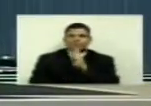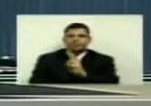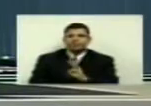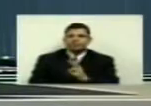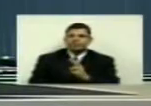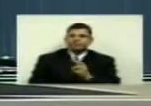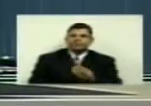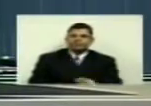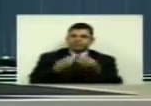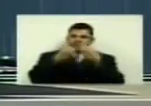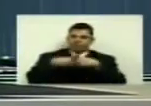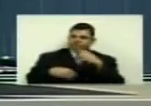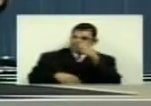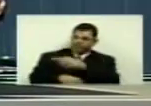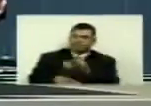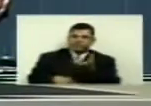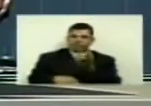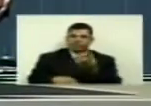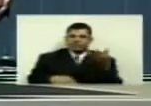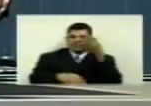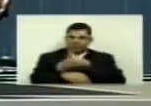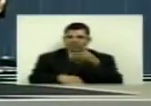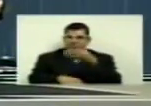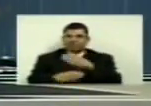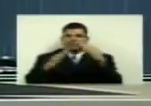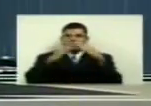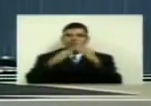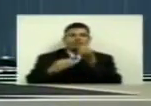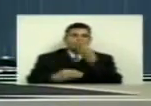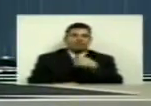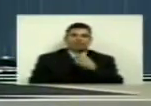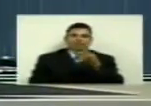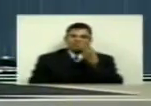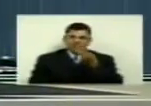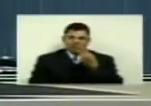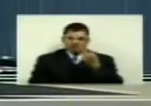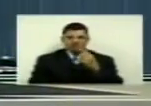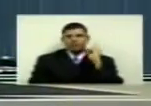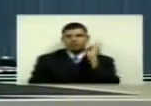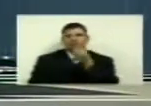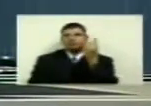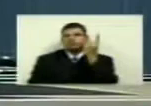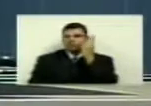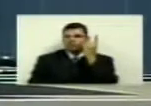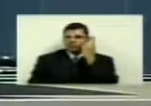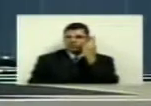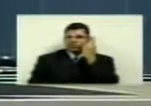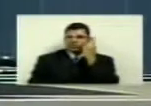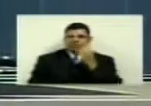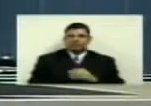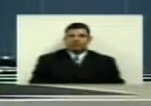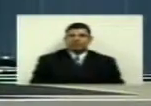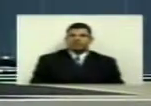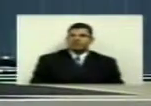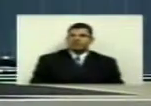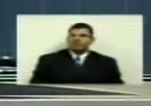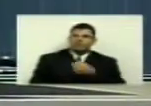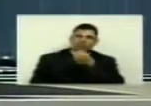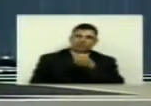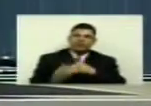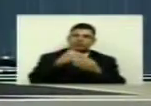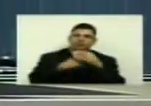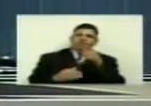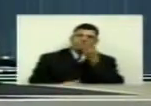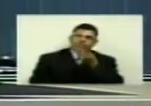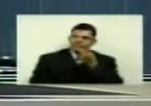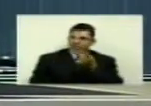corresponda e devolva a ela o que ela investe nesta casa. Eu digo todos os dias, deputada da Constituição, todos os repórteres que me entrevistam sobre